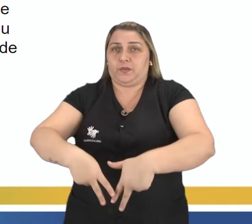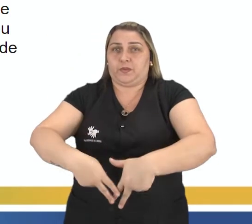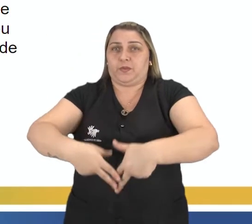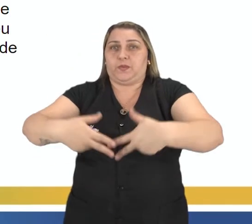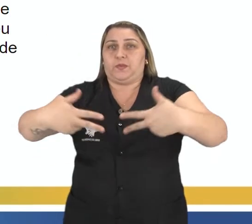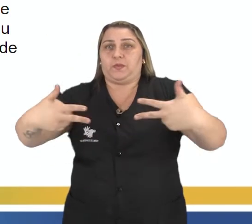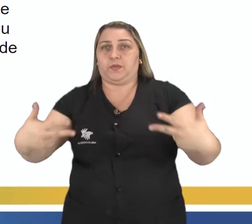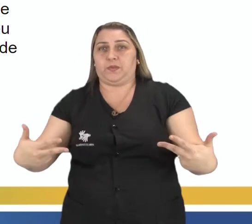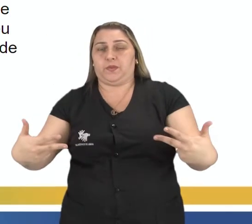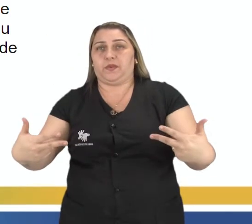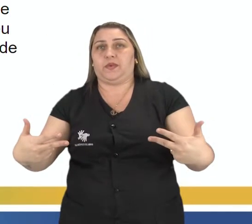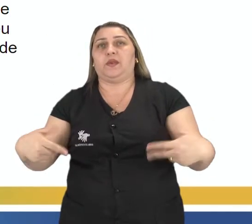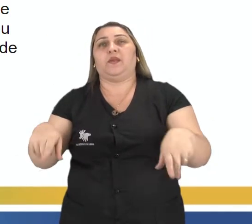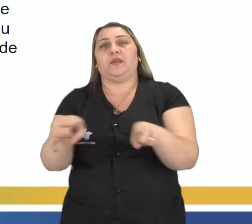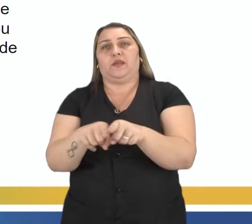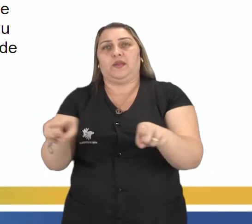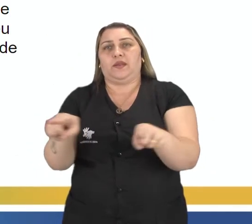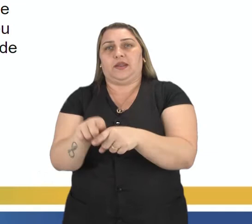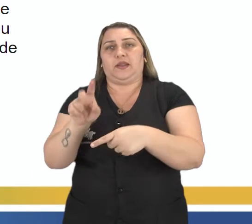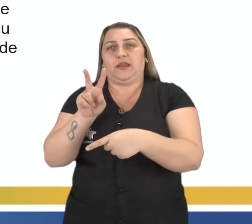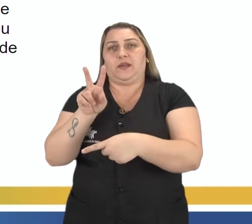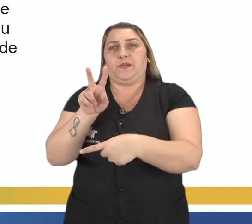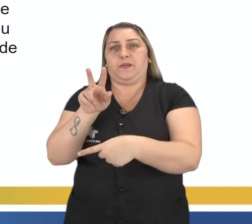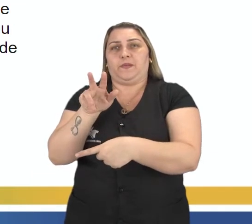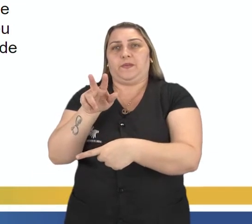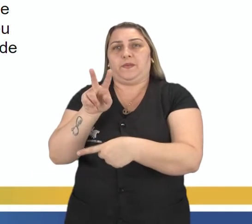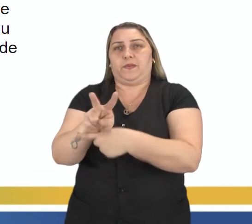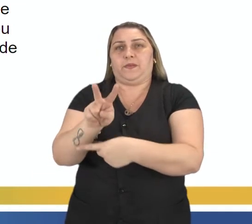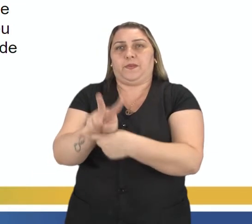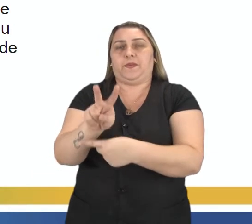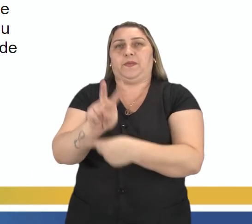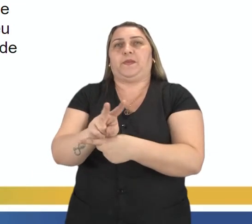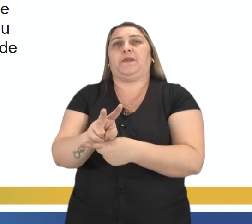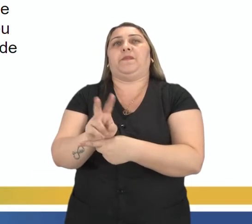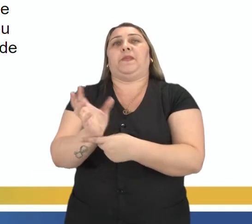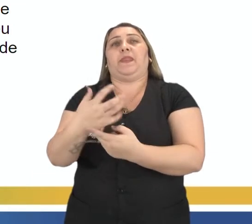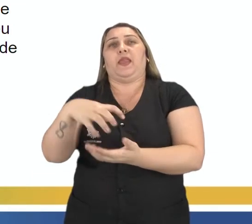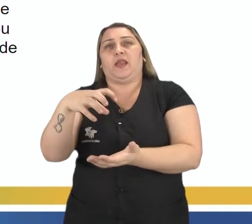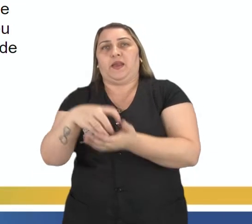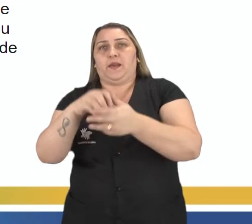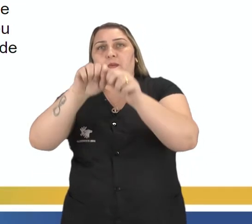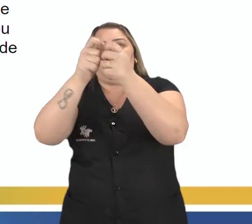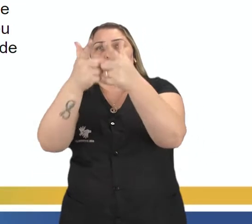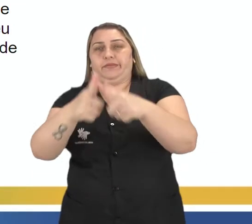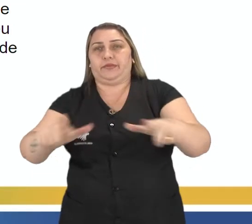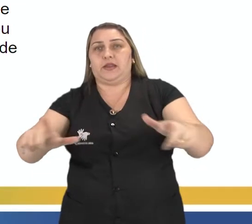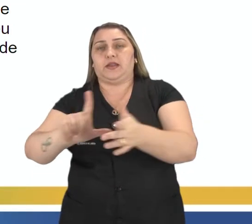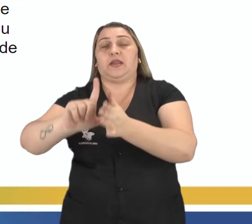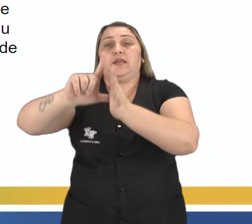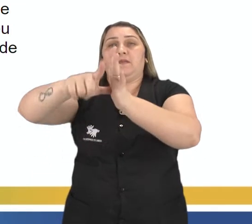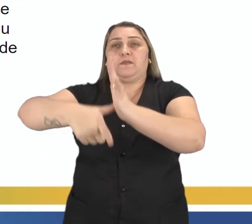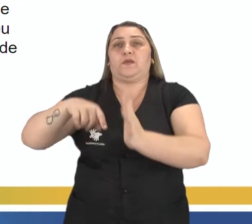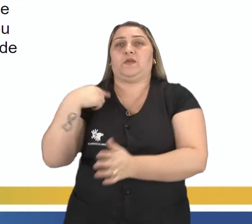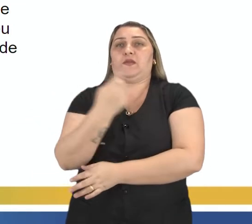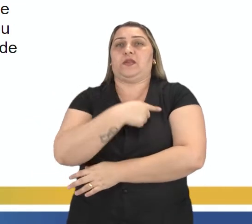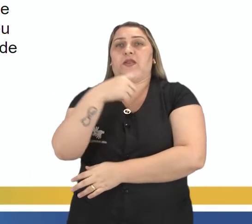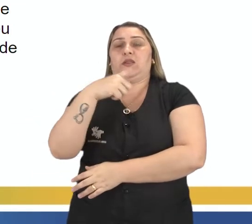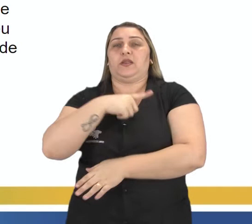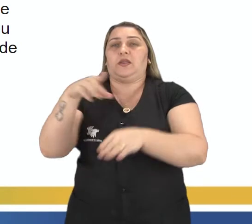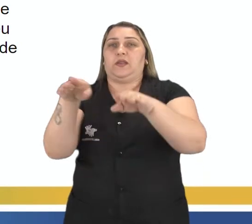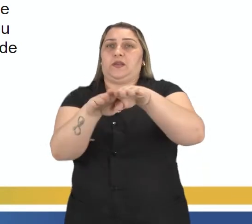para vocês, por conta dessa defesa. Esse território é vasto. Depois, a gente tem as